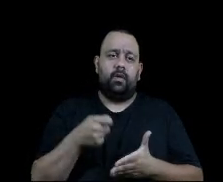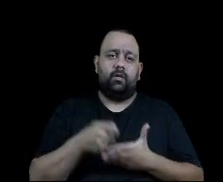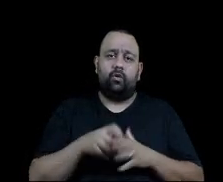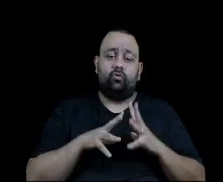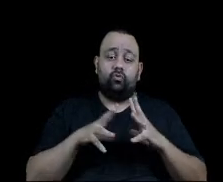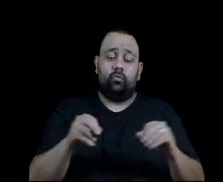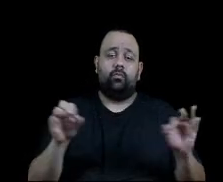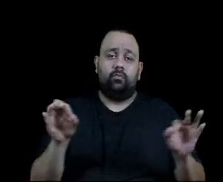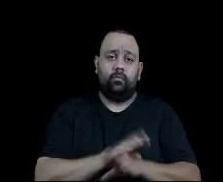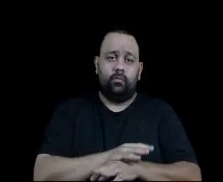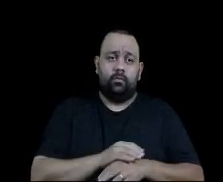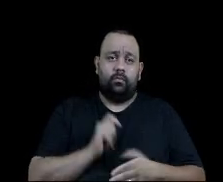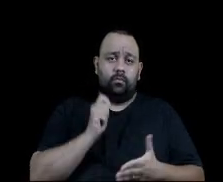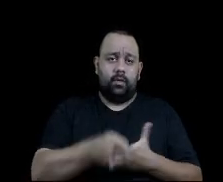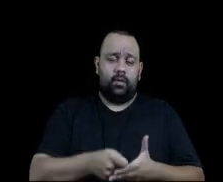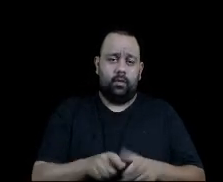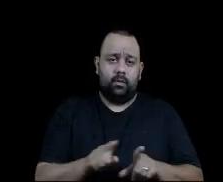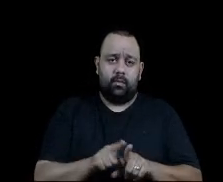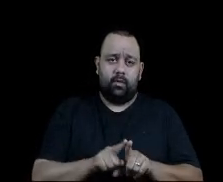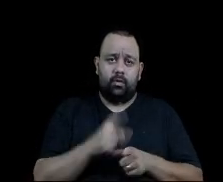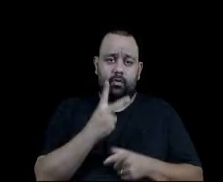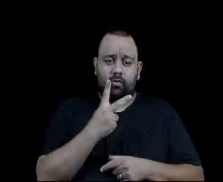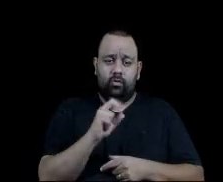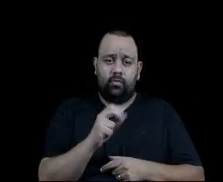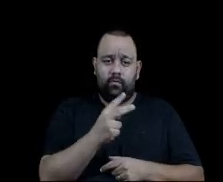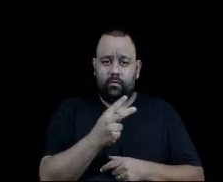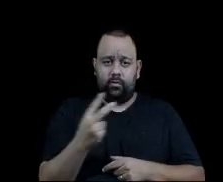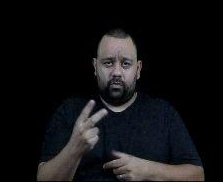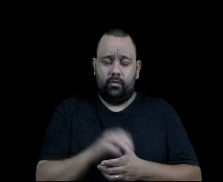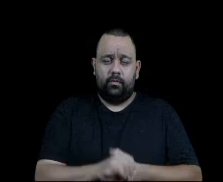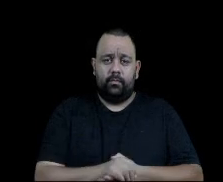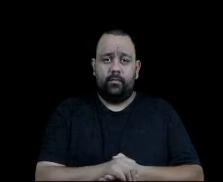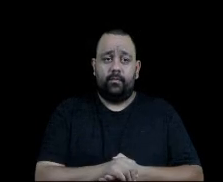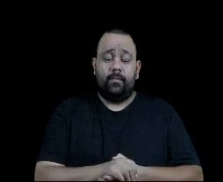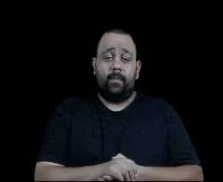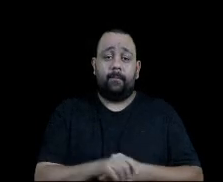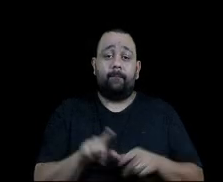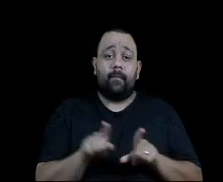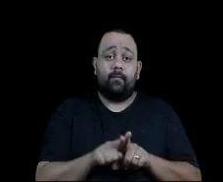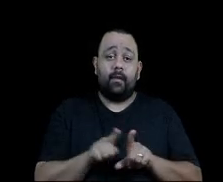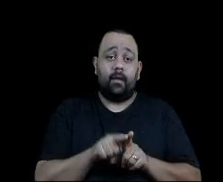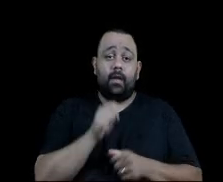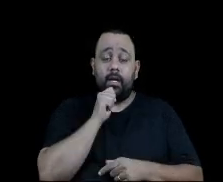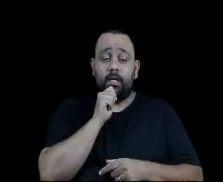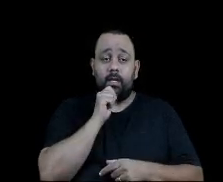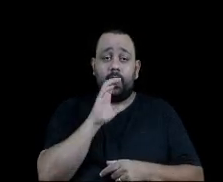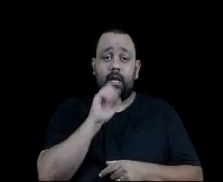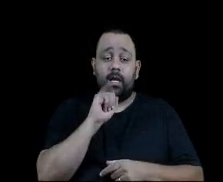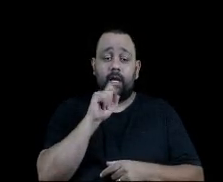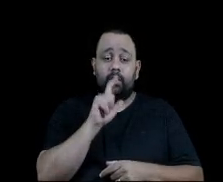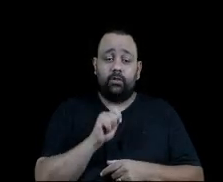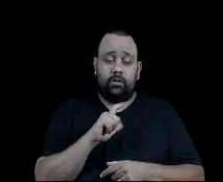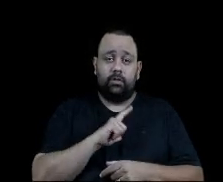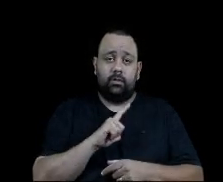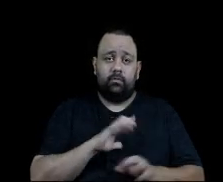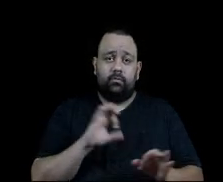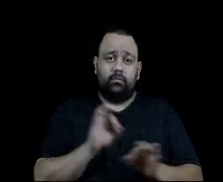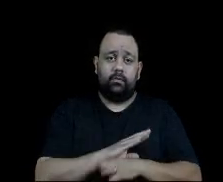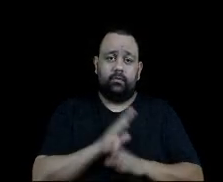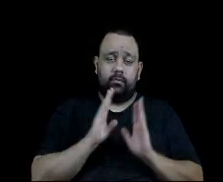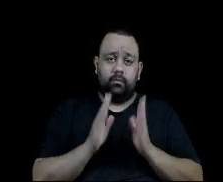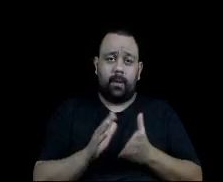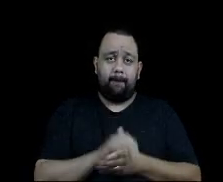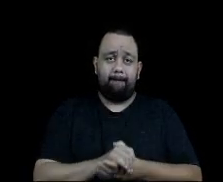para cobrir todas as obrigações, né, a pagar, né, em 2022, e ainda ficou em caixa para